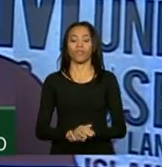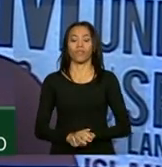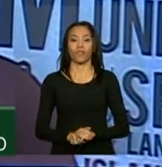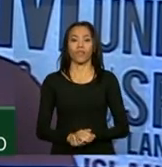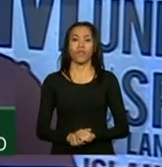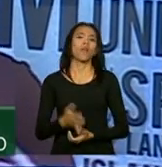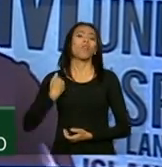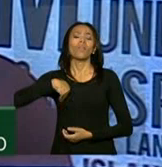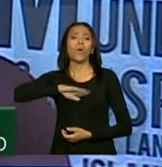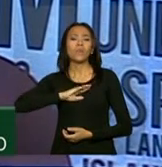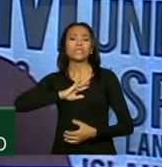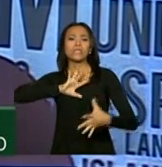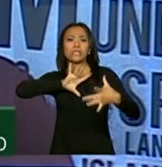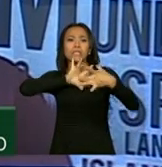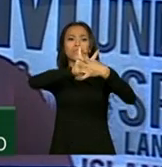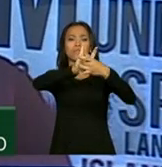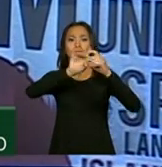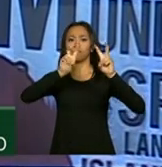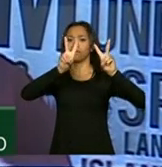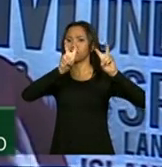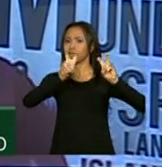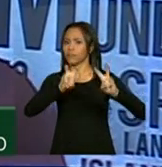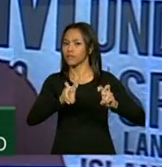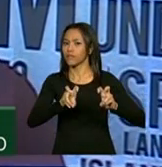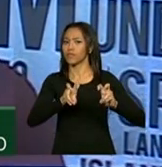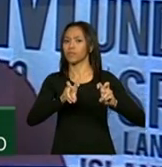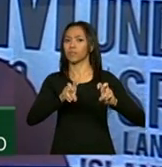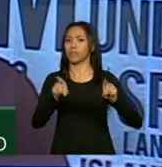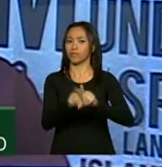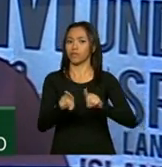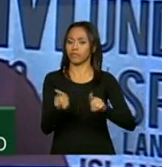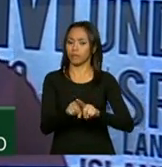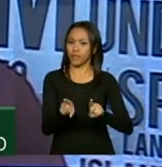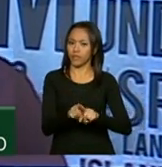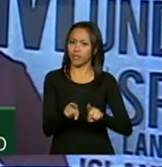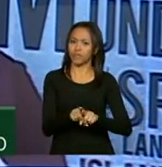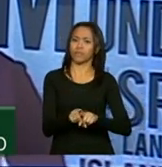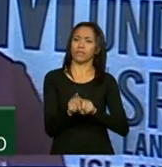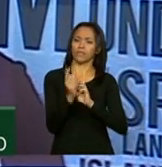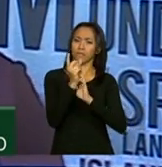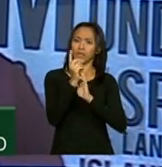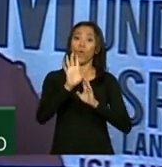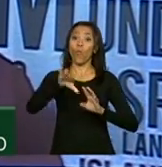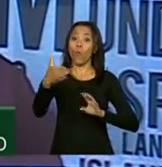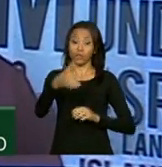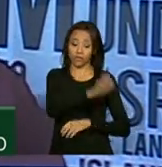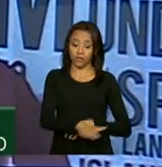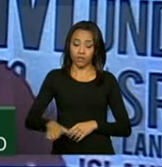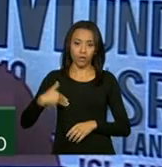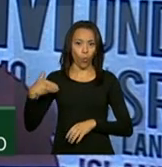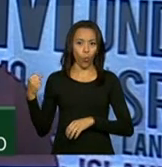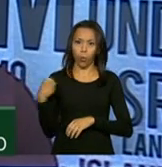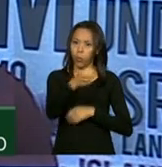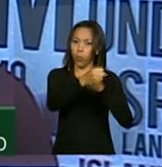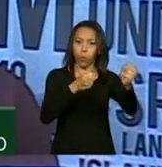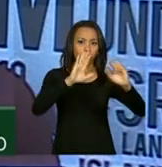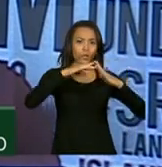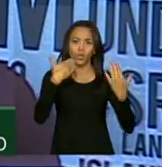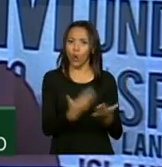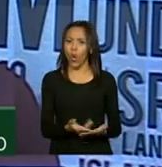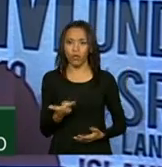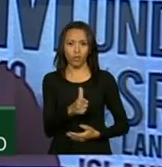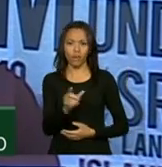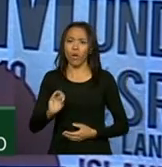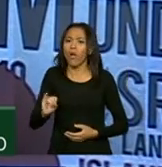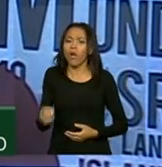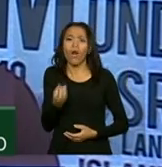no tema em com os princípios que nós temos que endossar quando as crianças não estão na escola, quando elas não recebem a